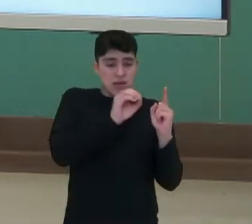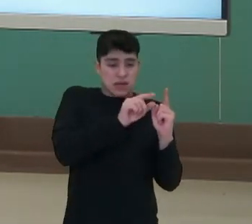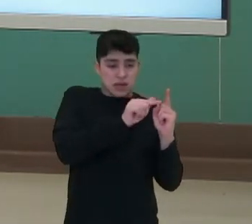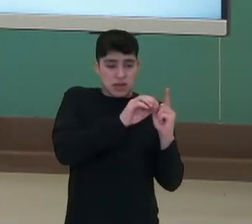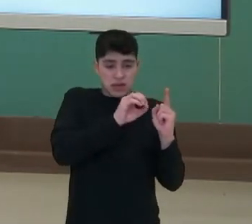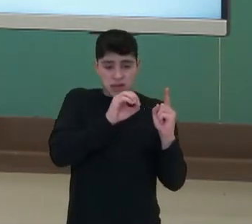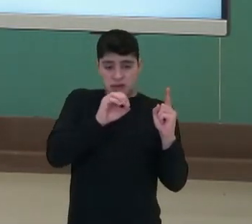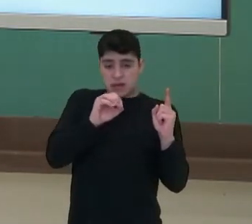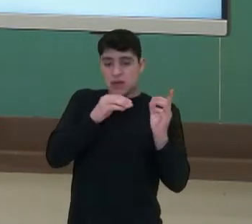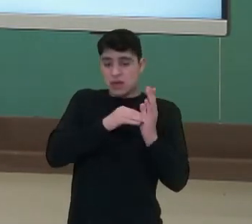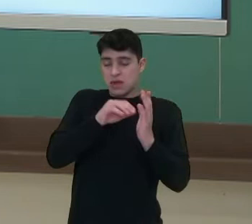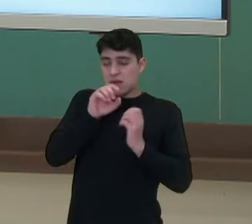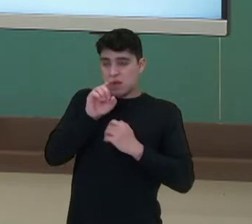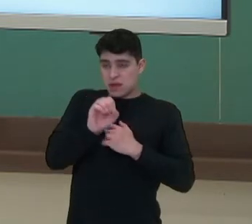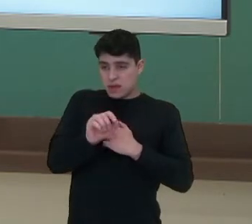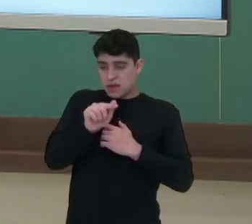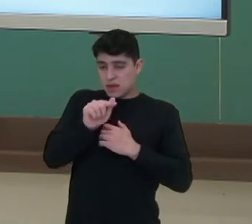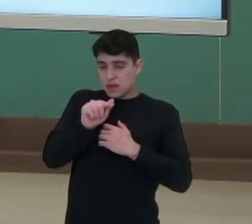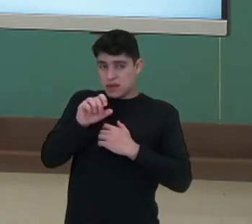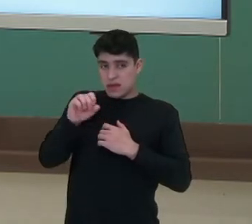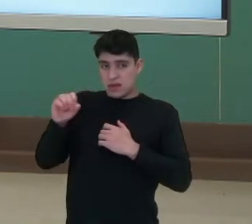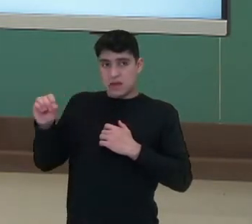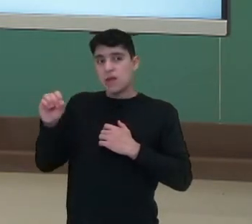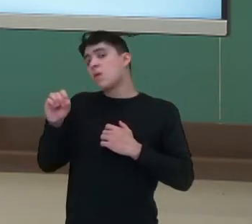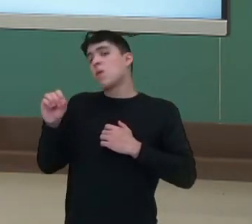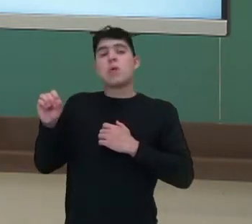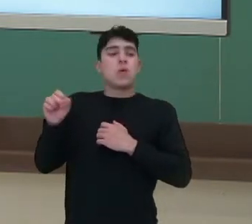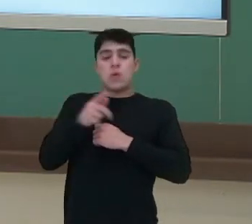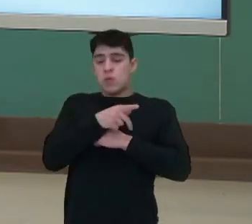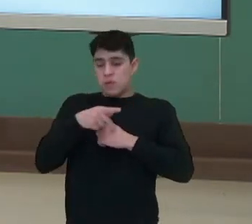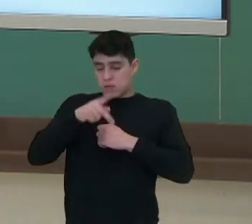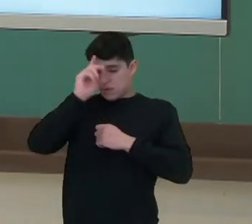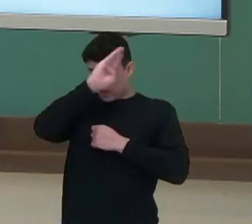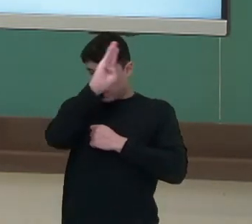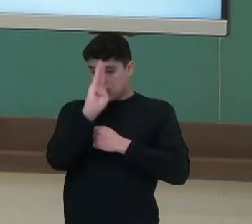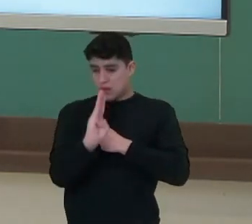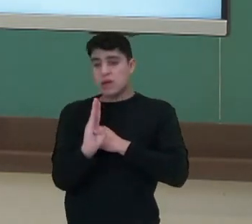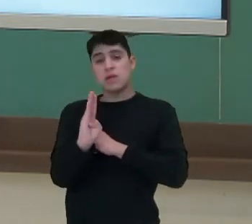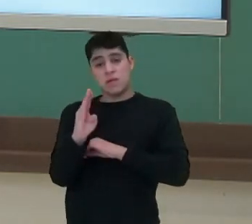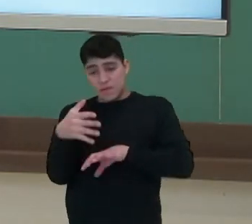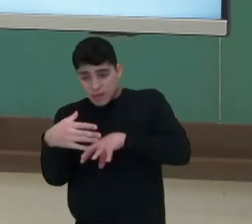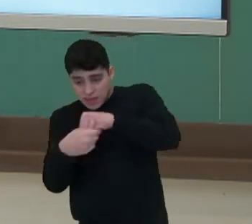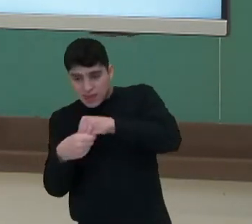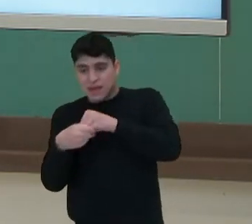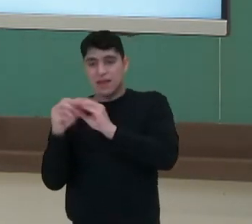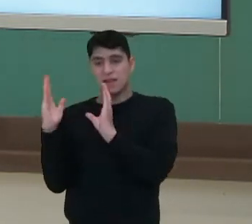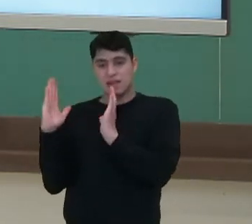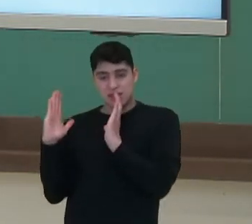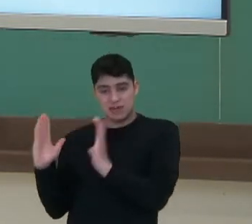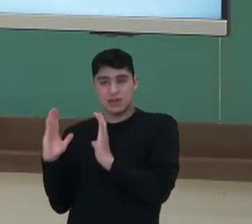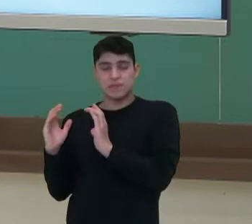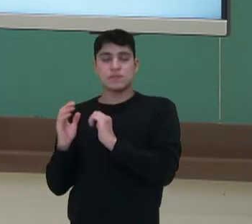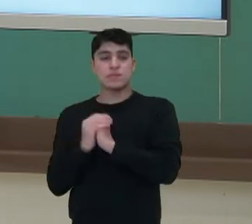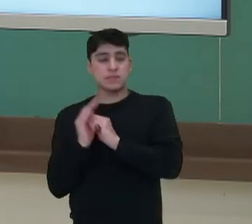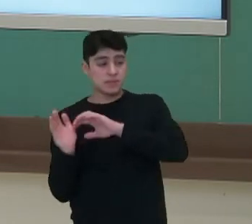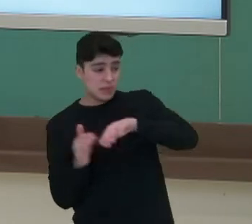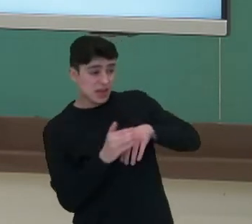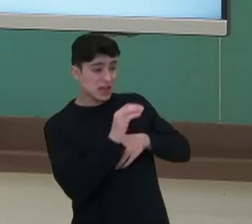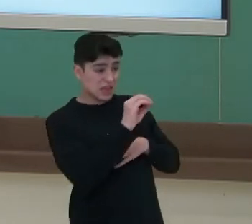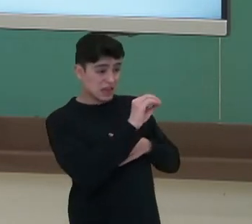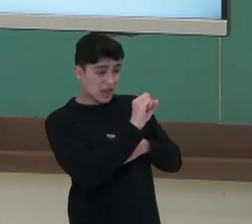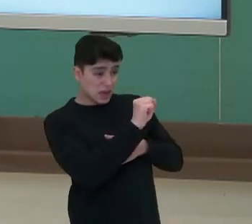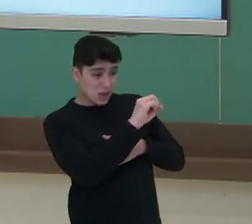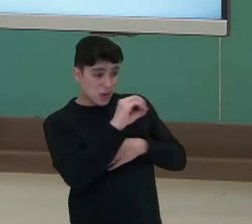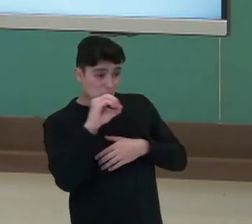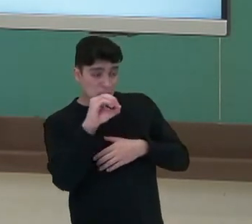0,700 a 0,799. O Brasil está classificado até então nesse aqui. E acima de 0,800